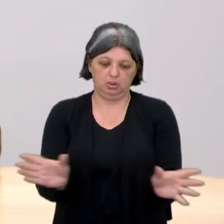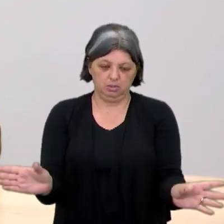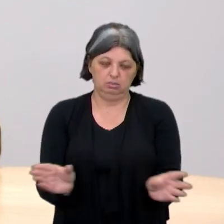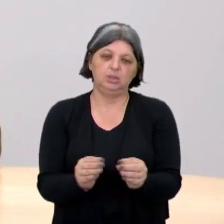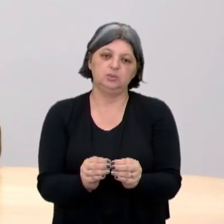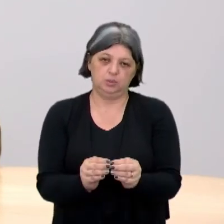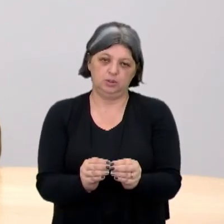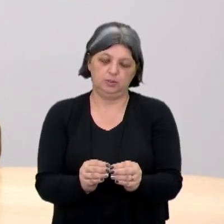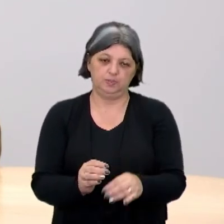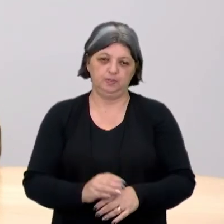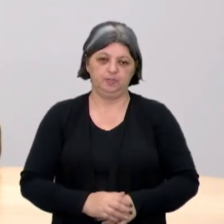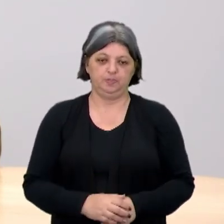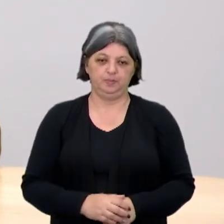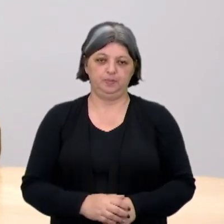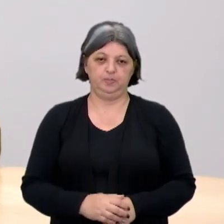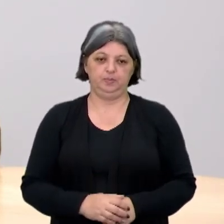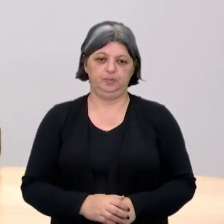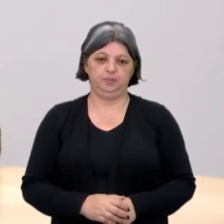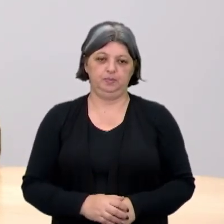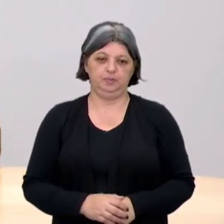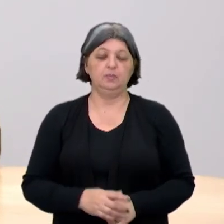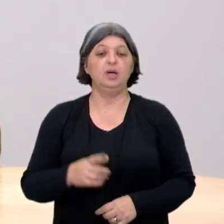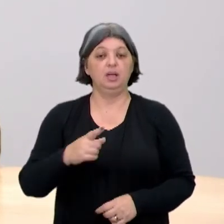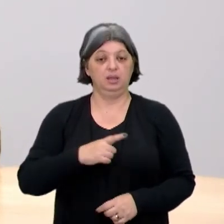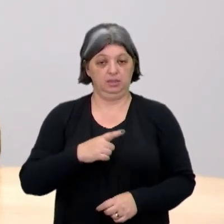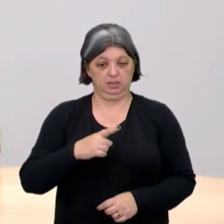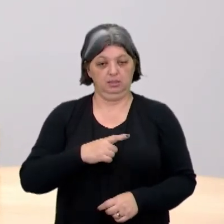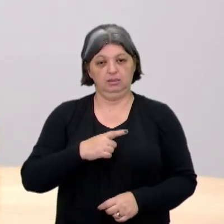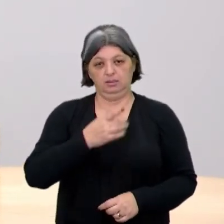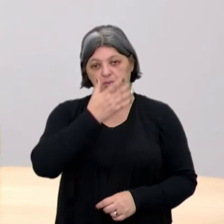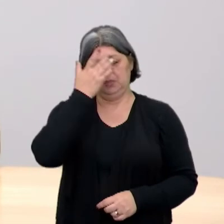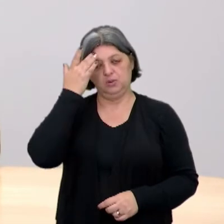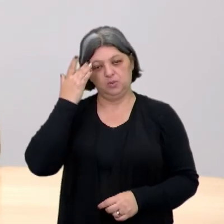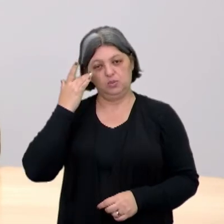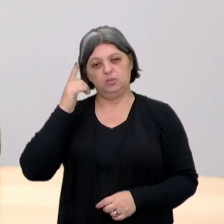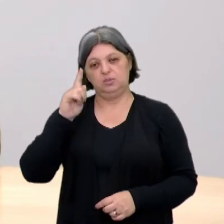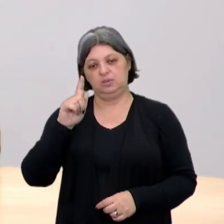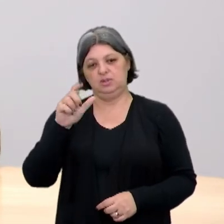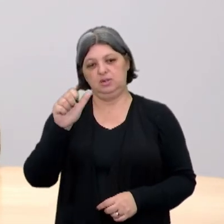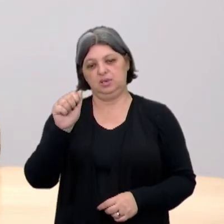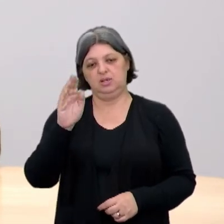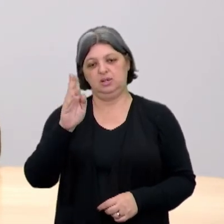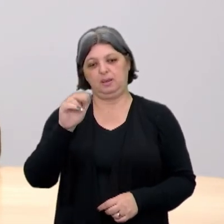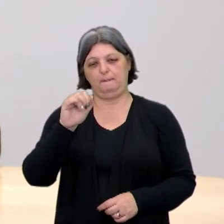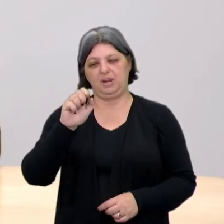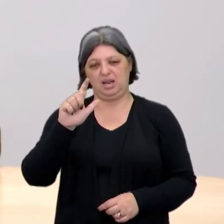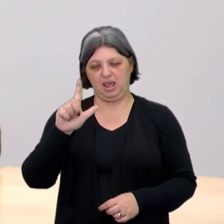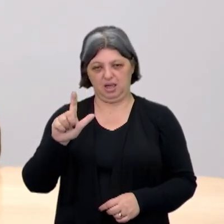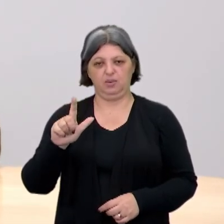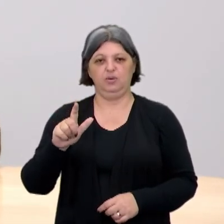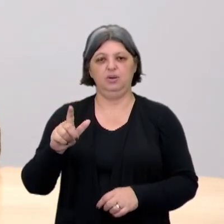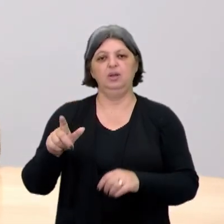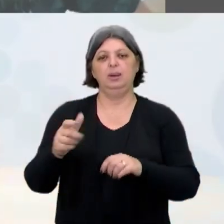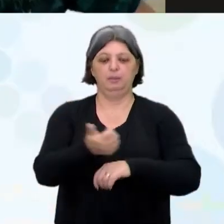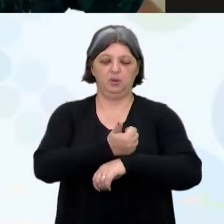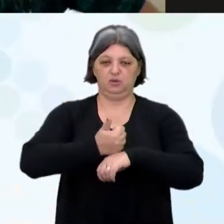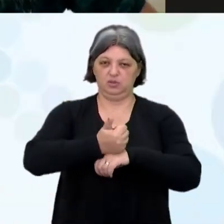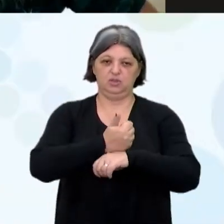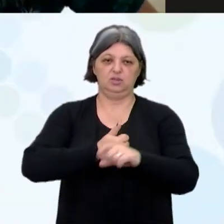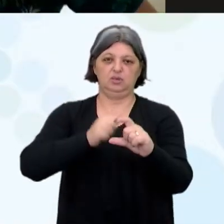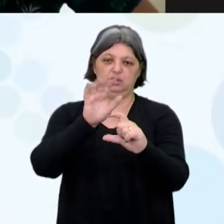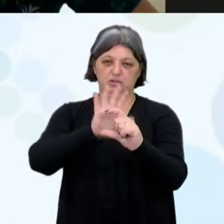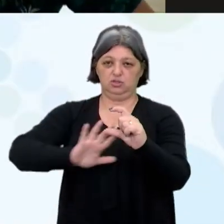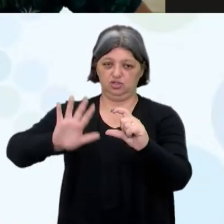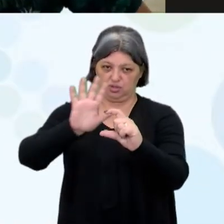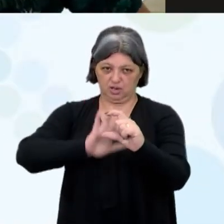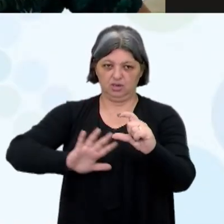né? Estamos com o convidado Gabriel Renner, né? O nosso chargista, parceiro aqui do Centro de Mídias. O material